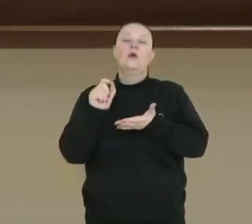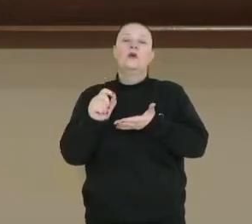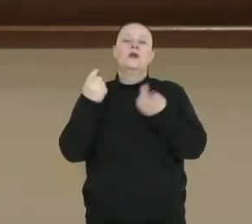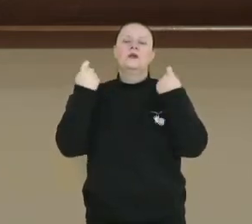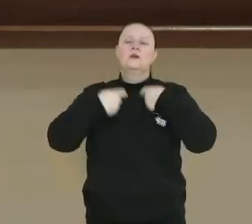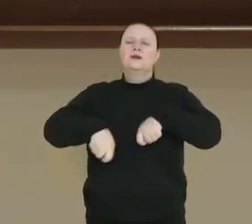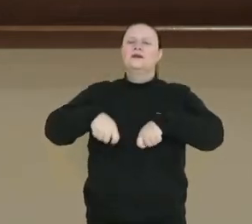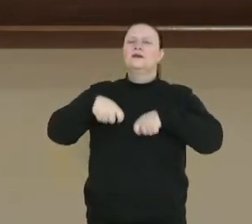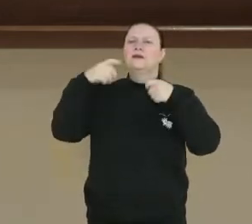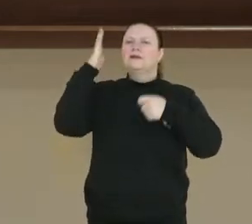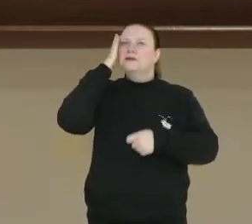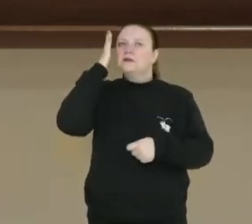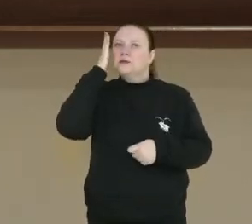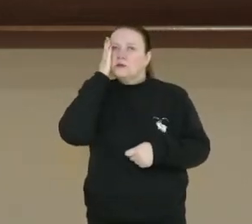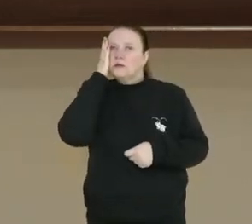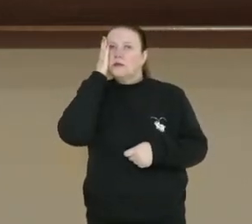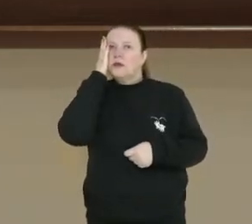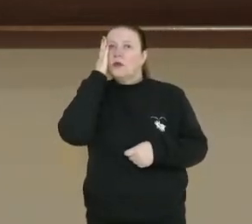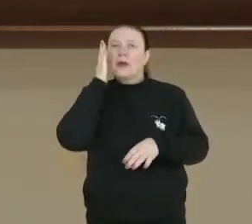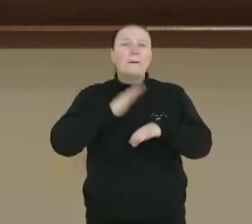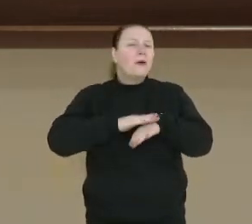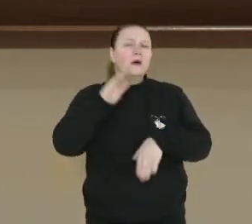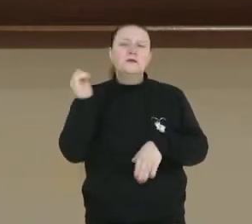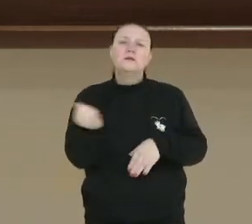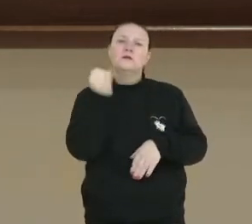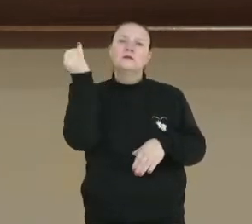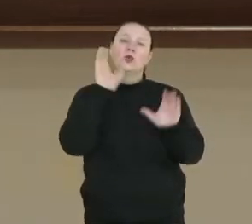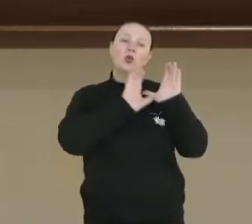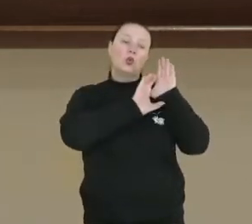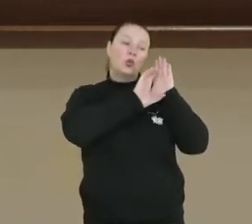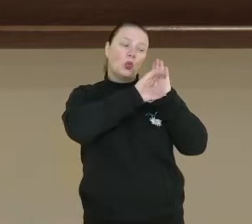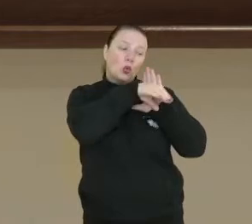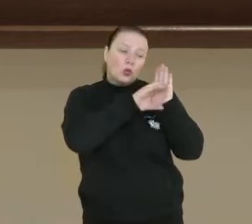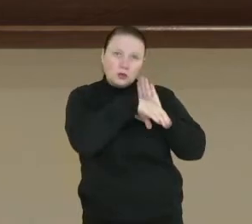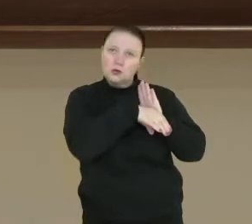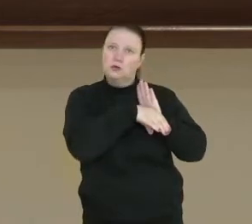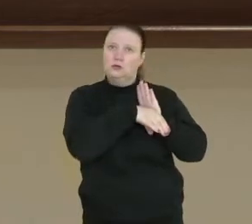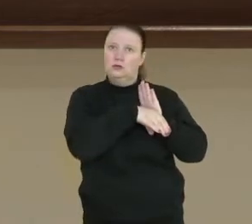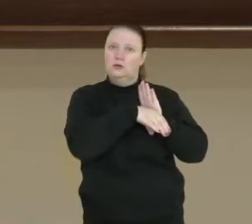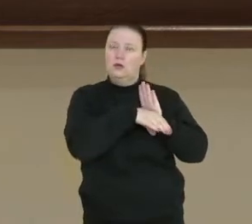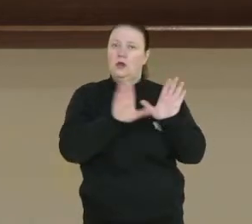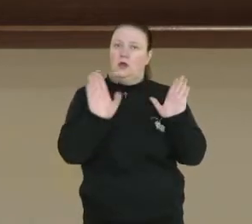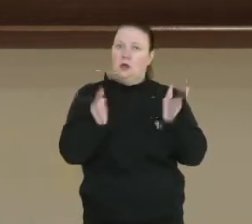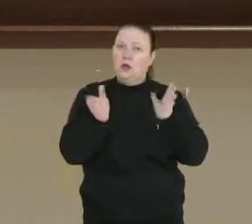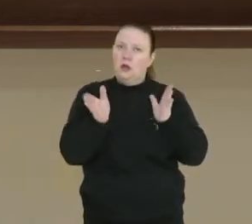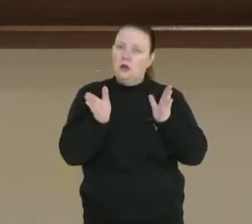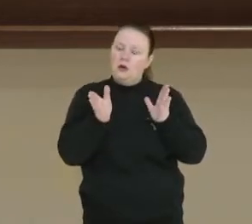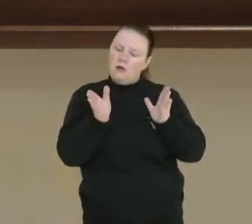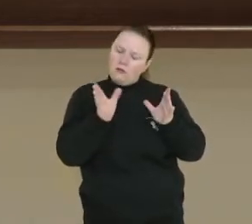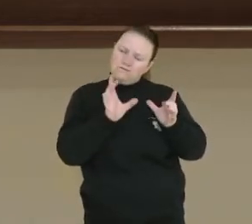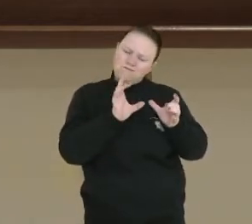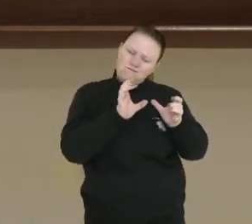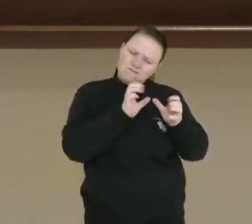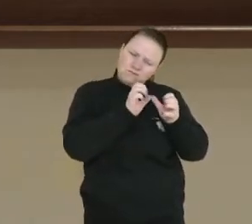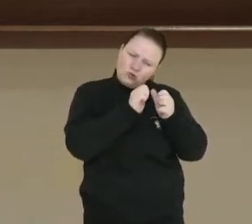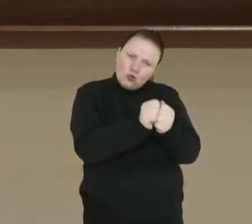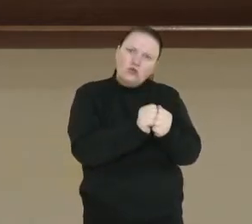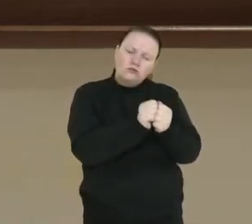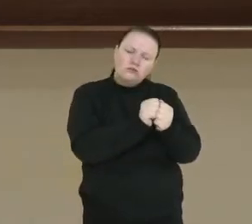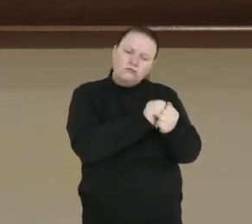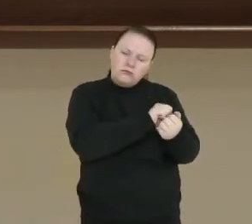saber o quê? O conceito. E vocês vejam que agora a gente está começando a entrelaçar os conceitos. Antes a gente